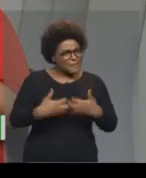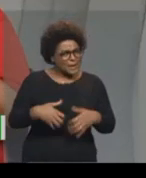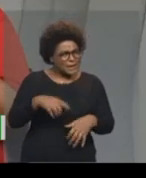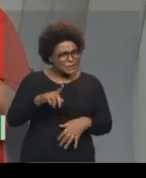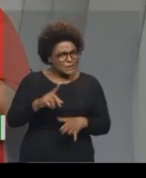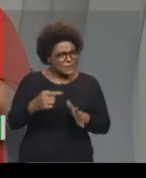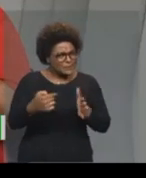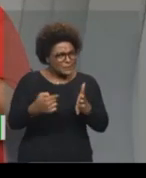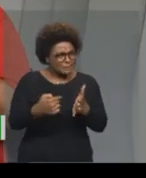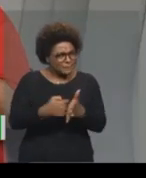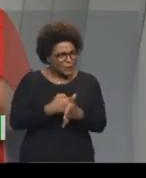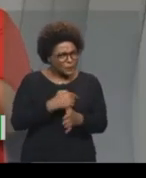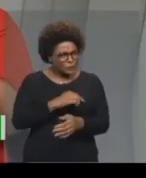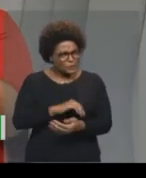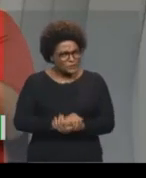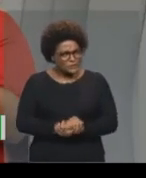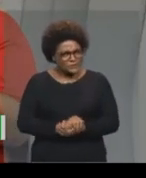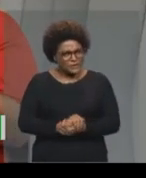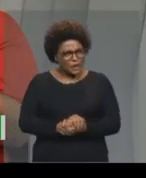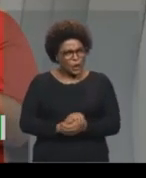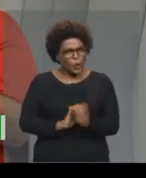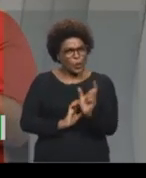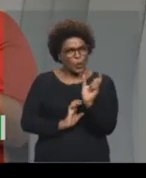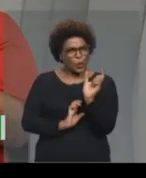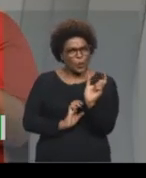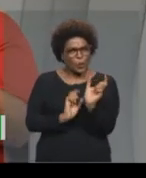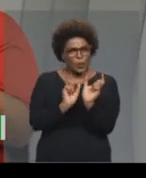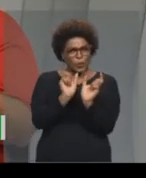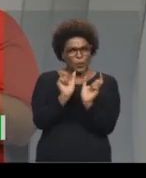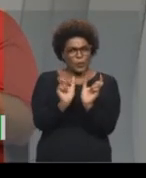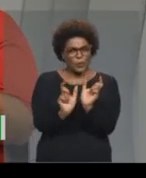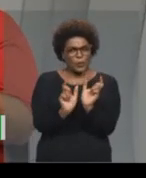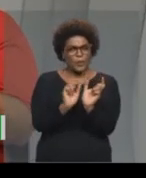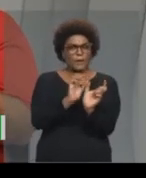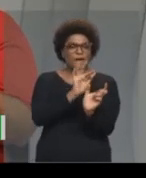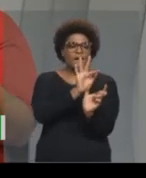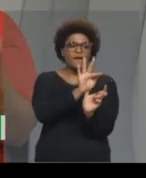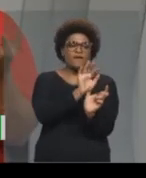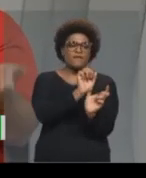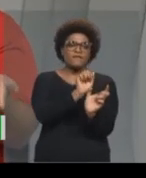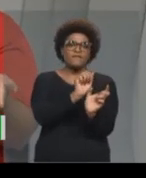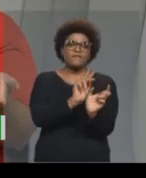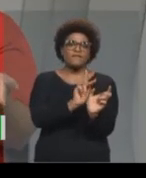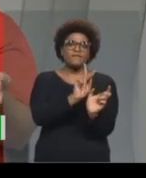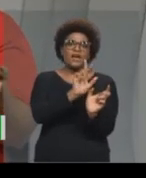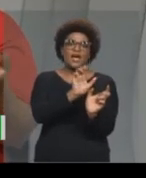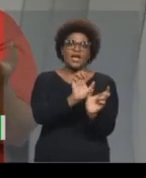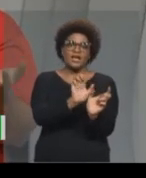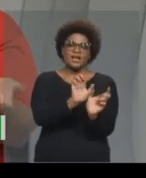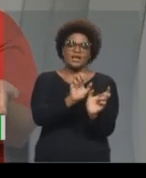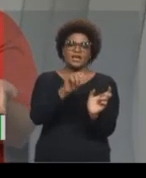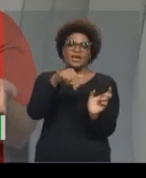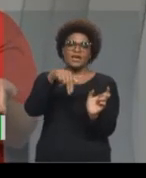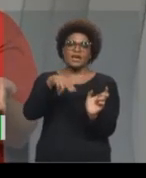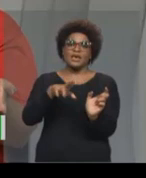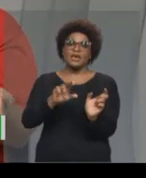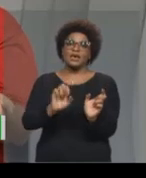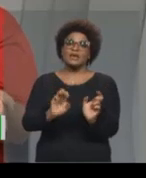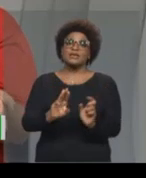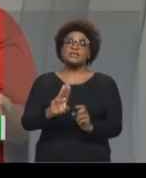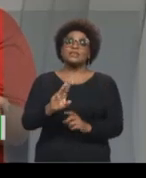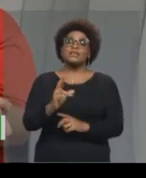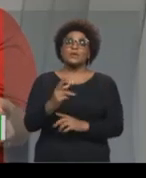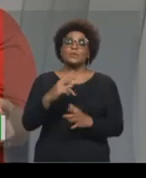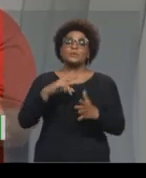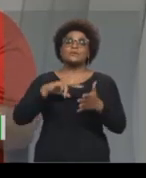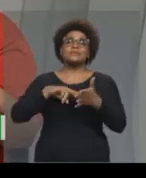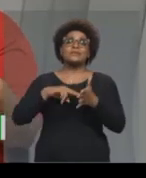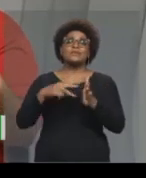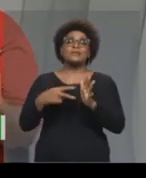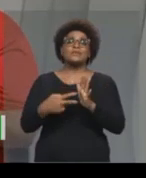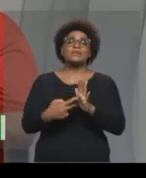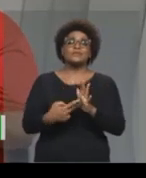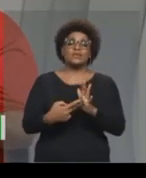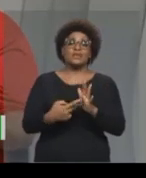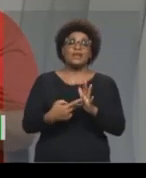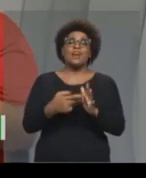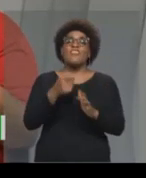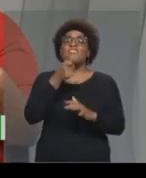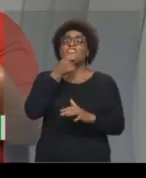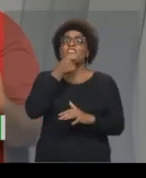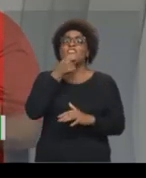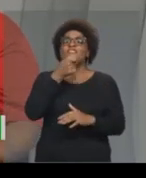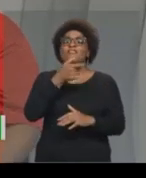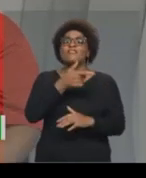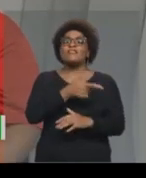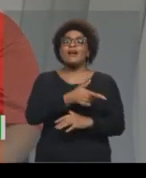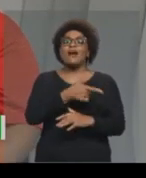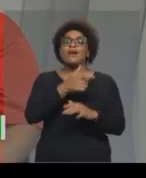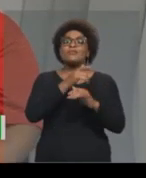Fake news. A gente sabe que news vem de notícias e fake, de onde vem, né? Fake quer dizer falso, algo